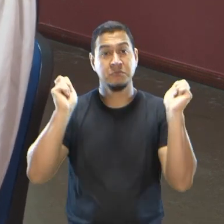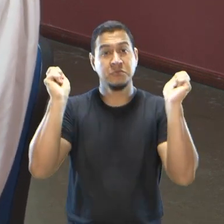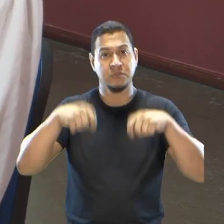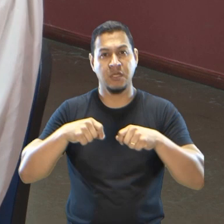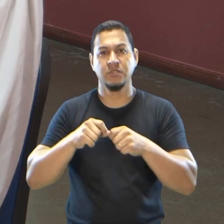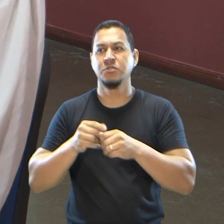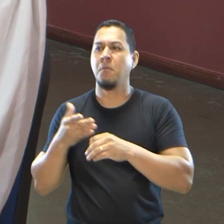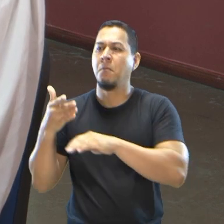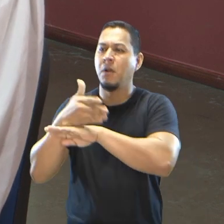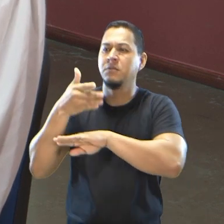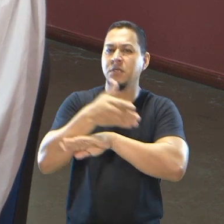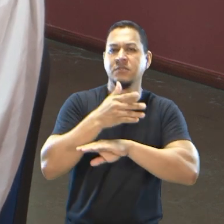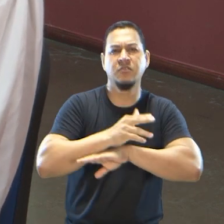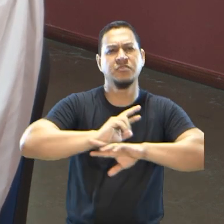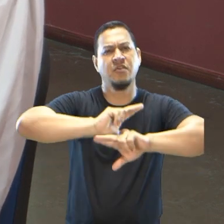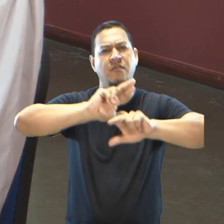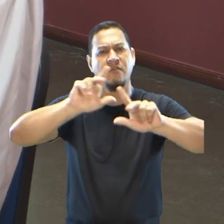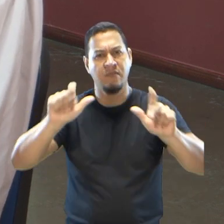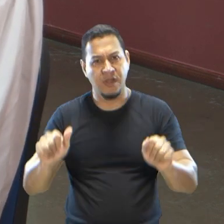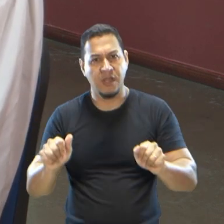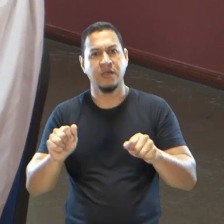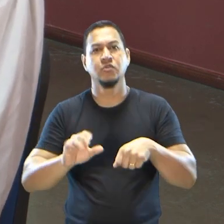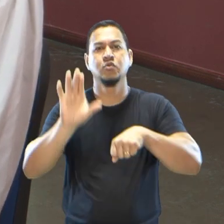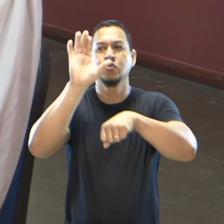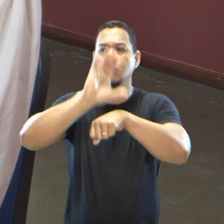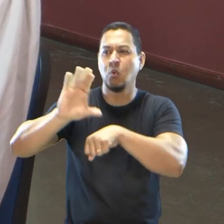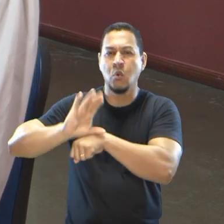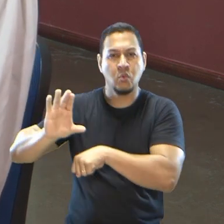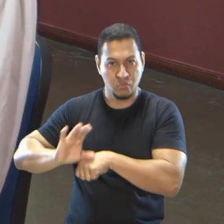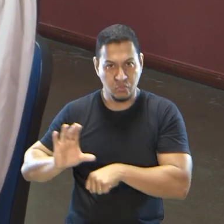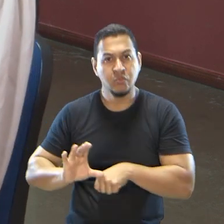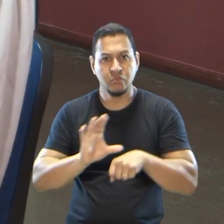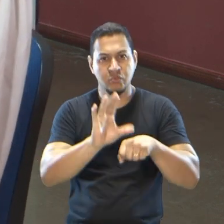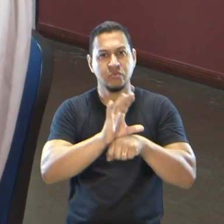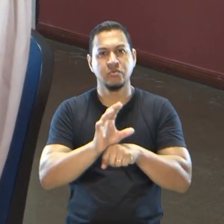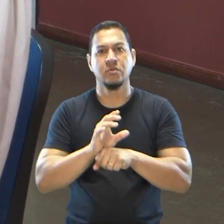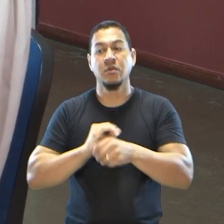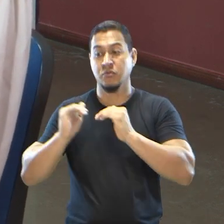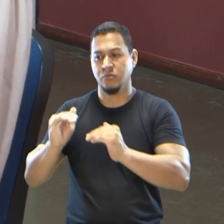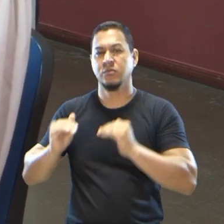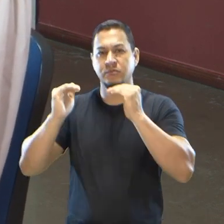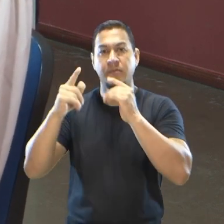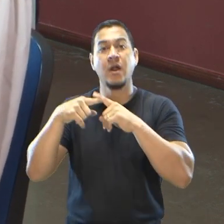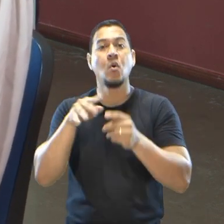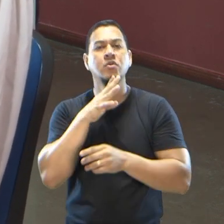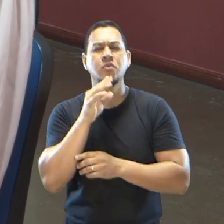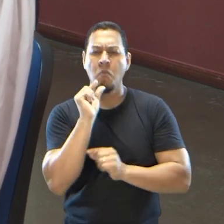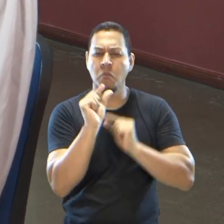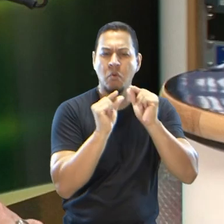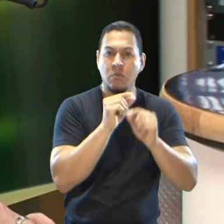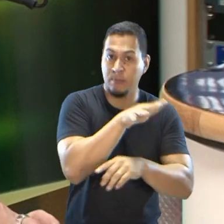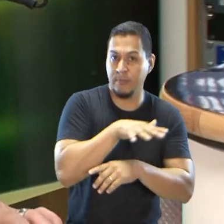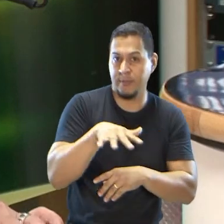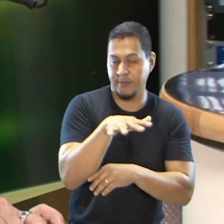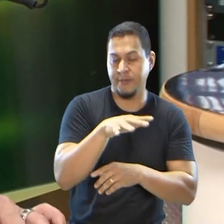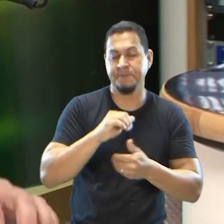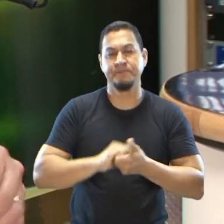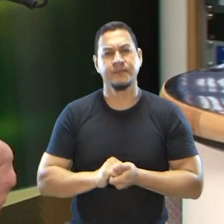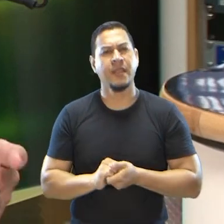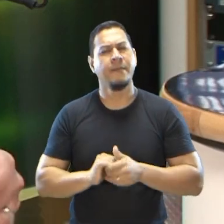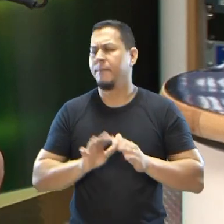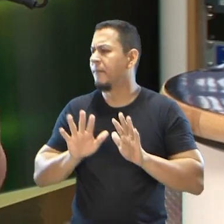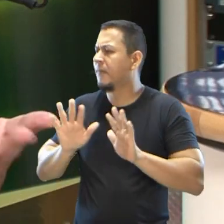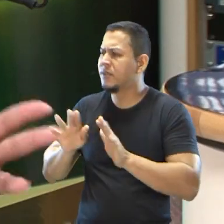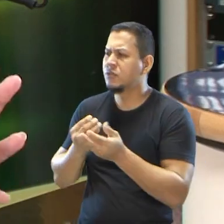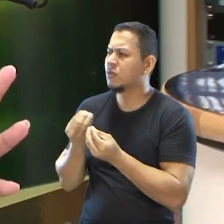variedade de graduação. Então, a gente pode abrir aí para todos, até mesmo para conhecer um pouco da área. E